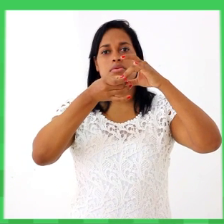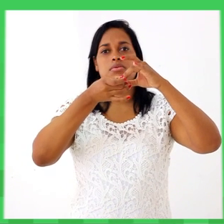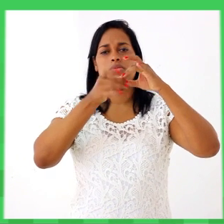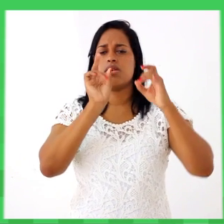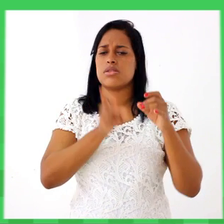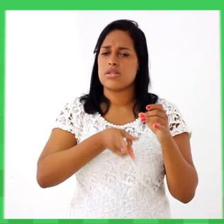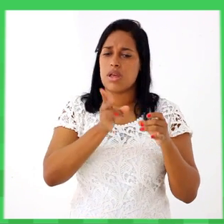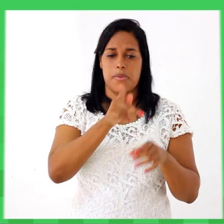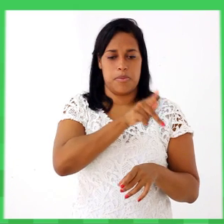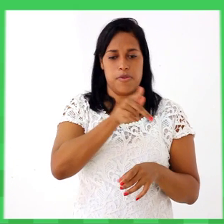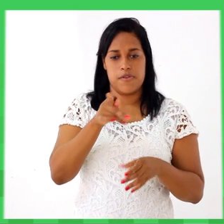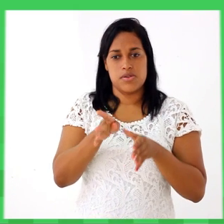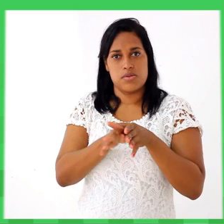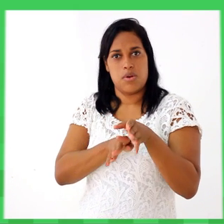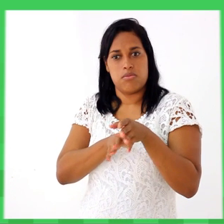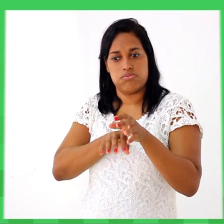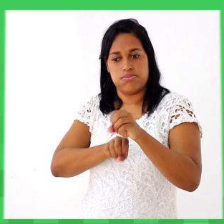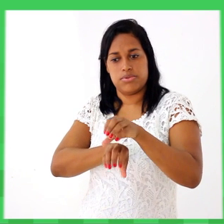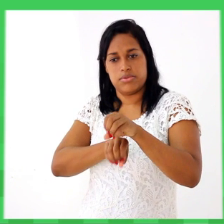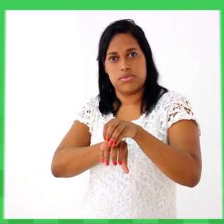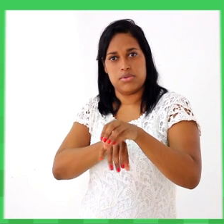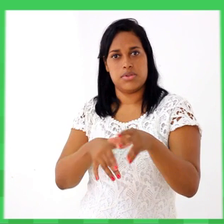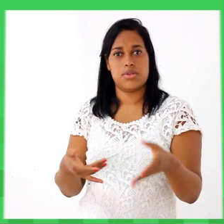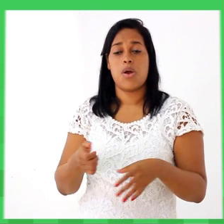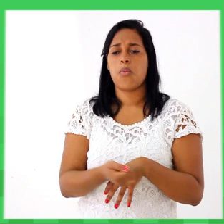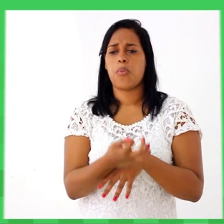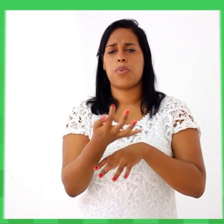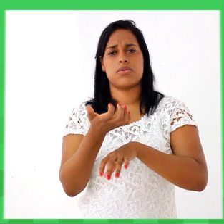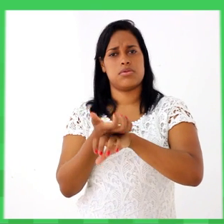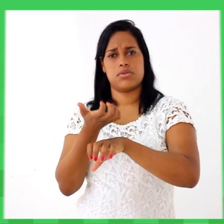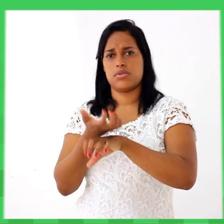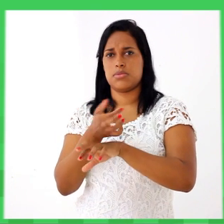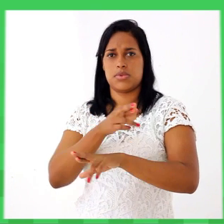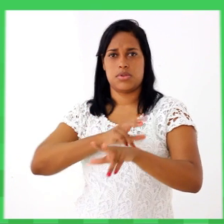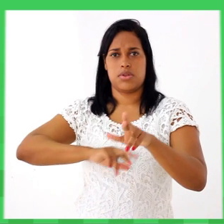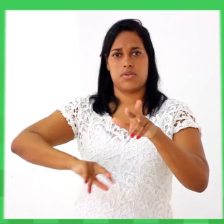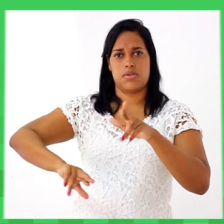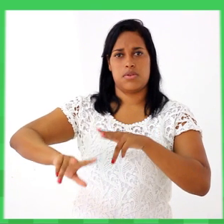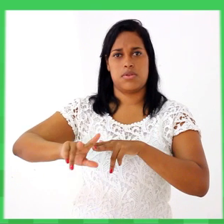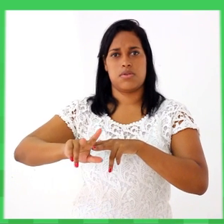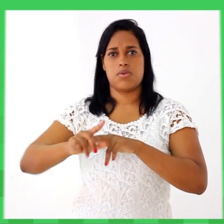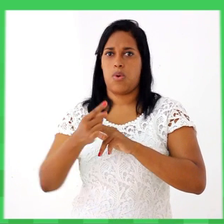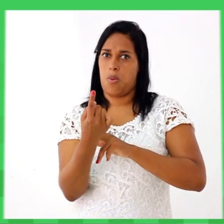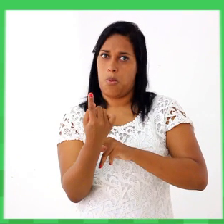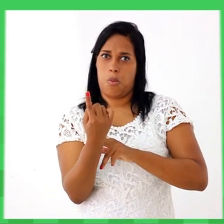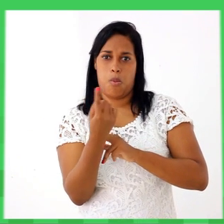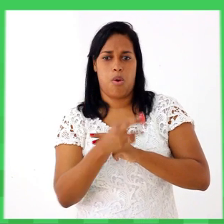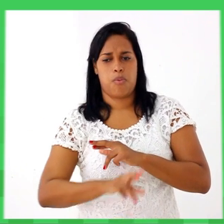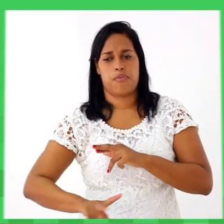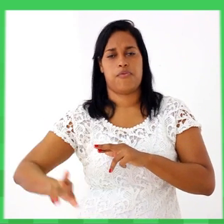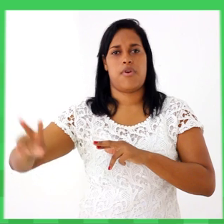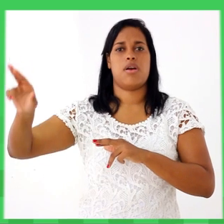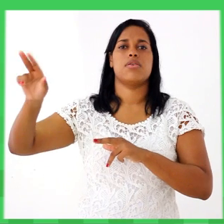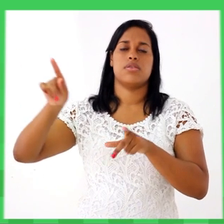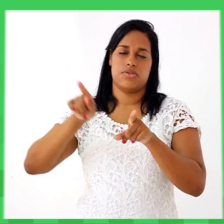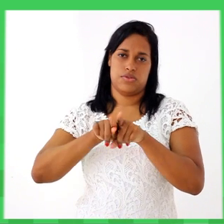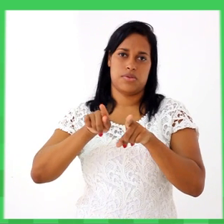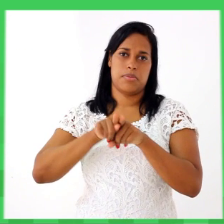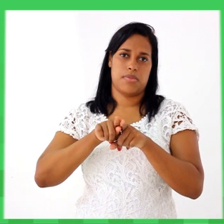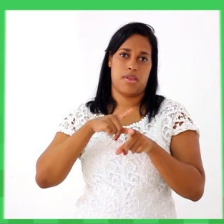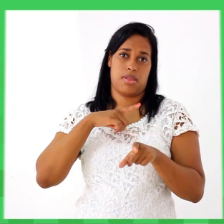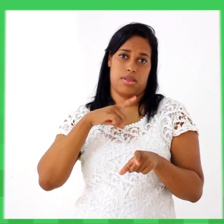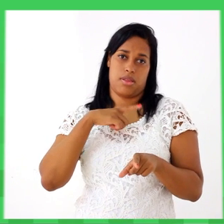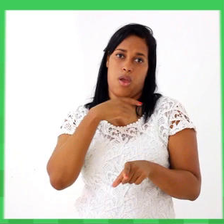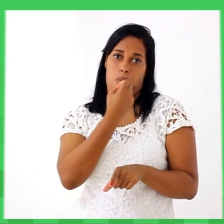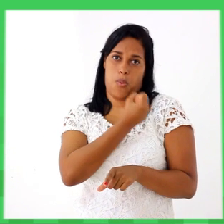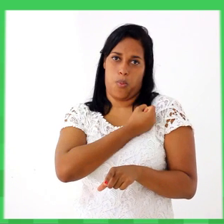ministra disciplina. O professor pode ministrar quantas disciplinas? Ele pode ministrar uma ou várias. Então, você já tem aí a